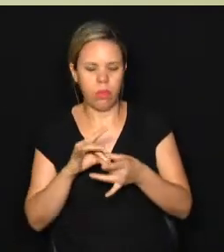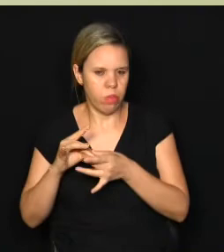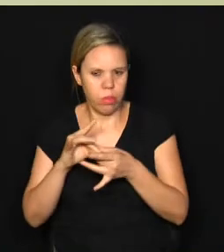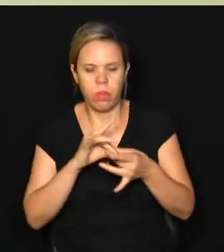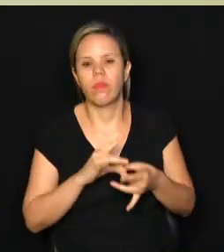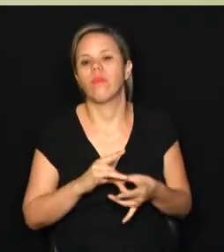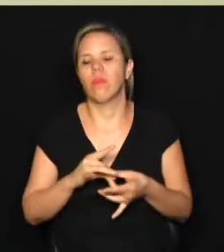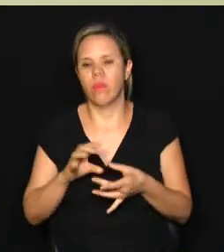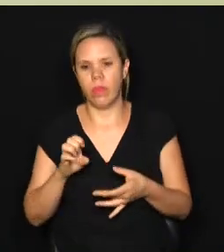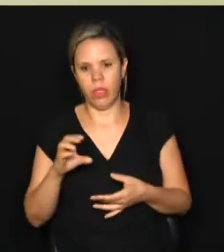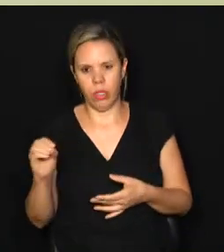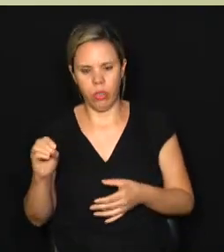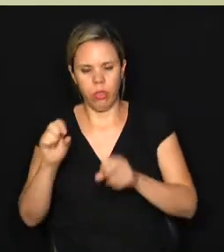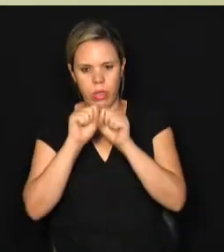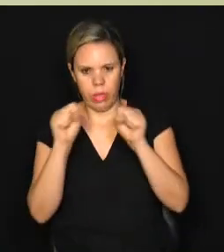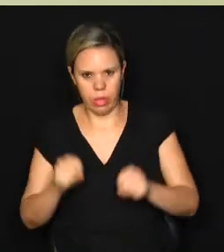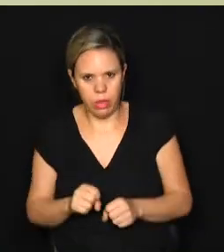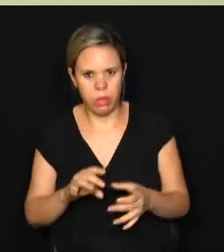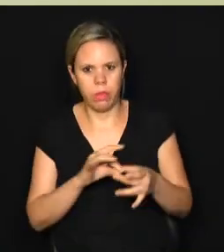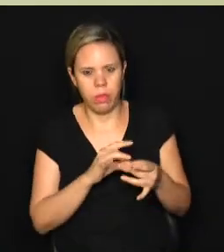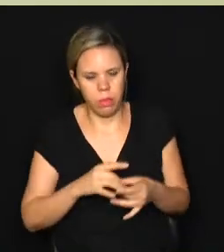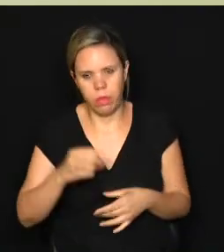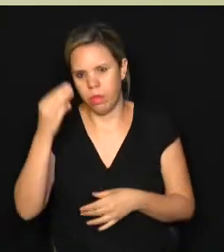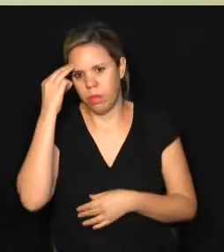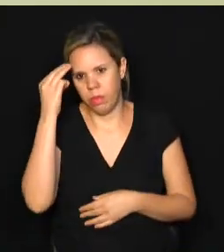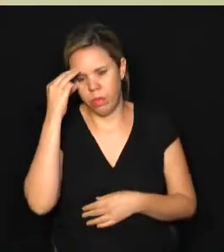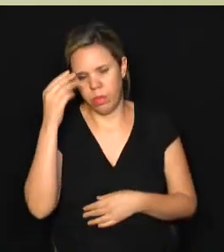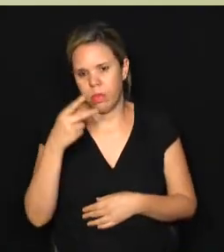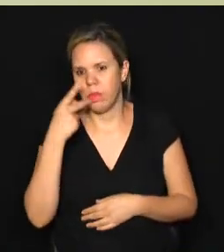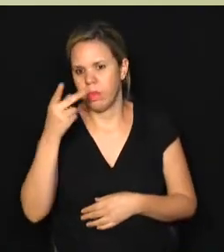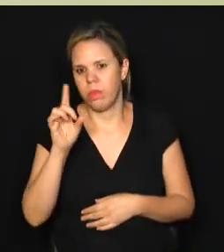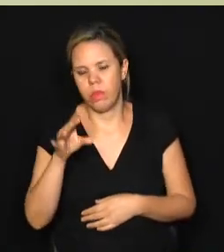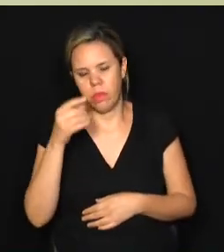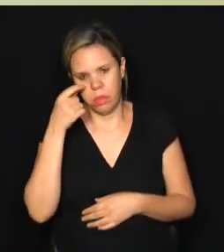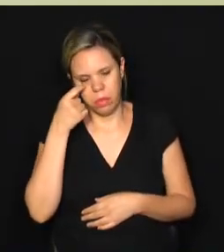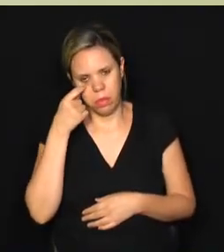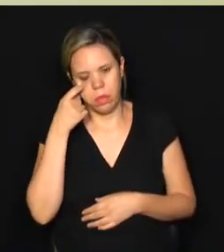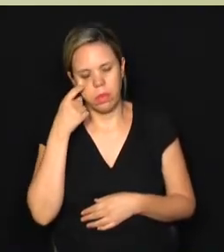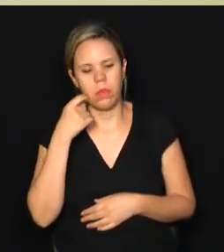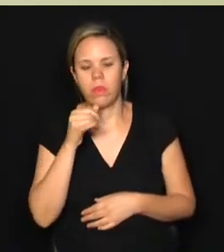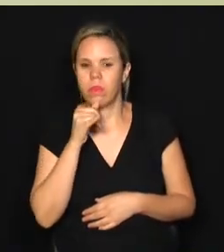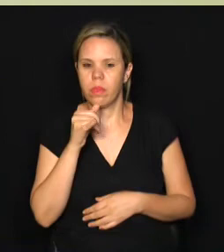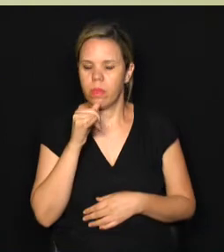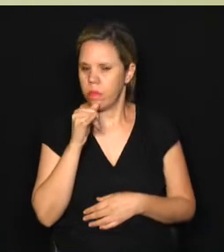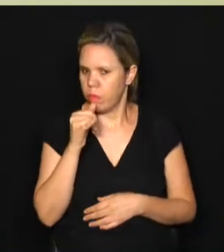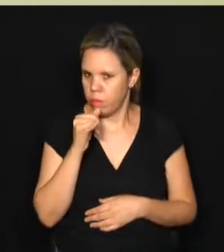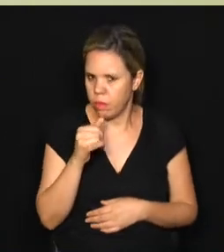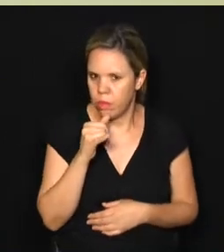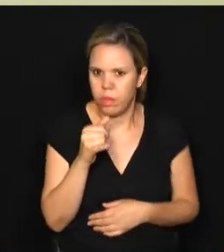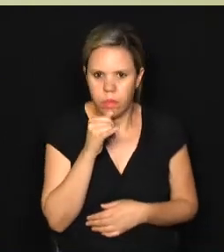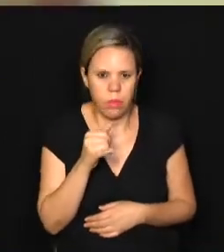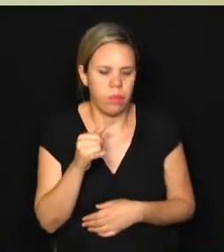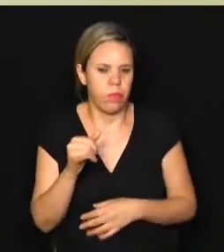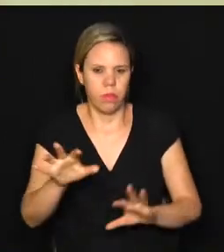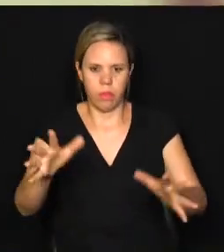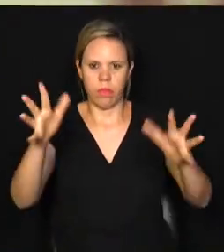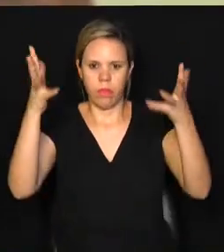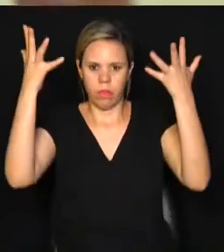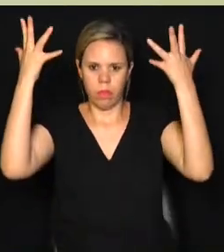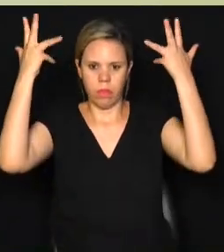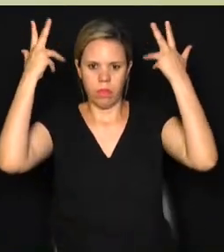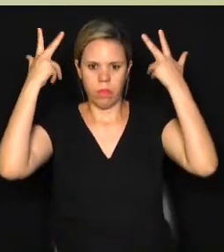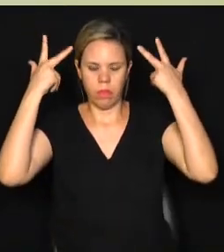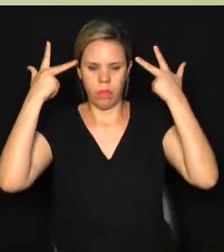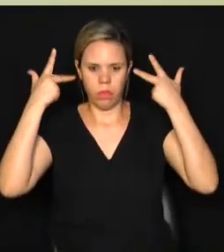interligado, é importante a gente ter em mente que a gente está falando não apenas, por exemplo, da questão da flora, mas também da questão